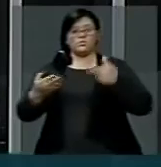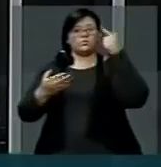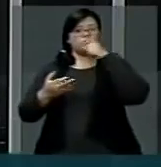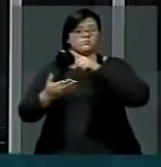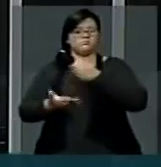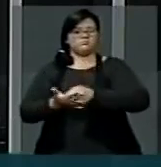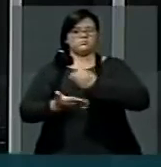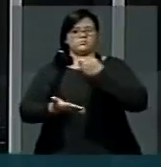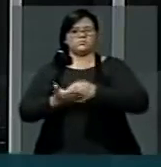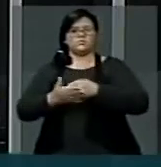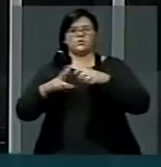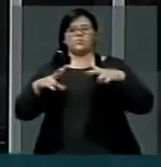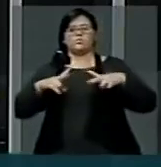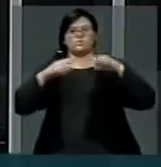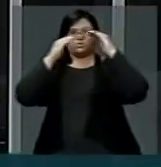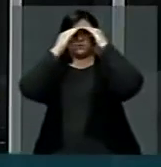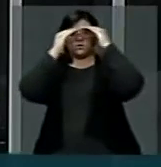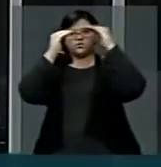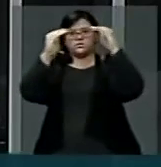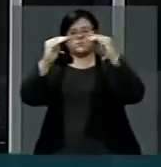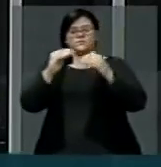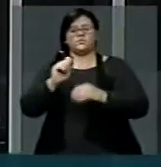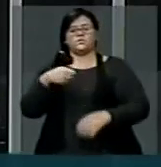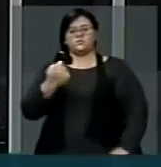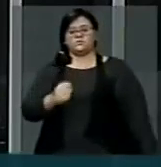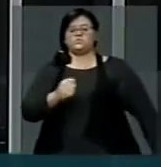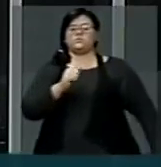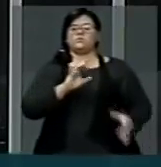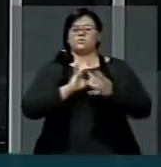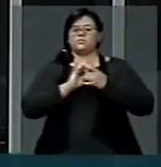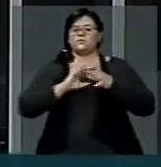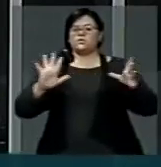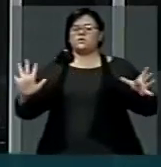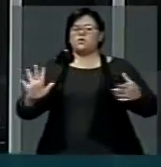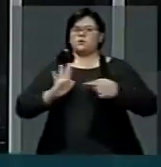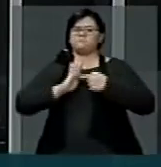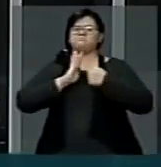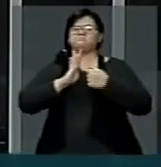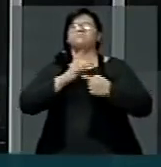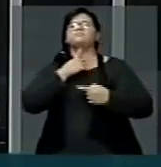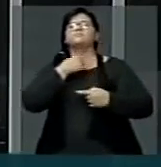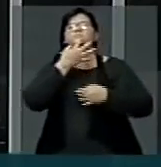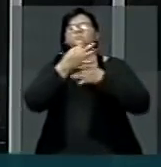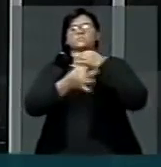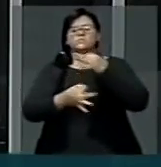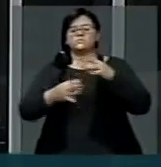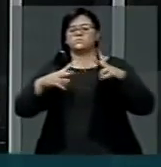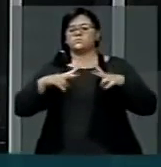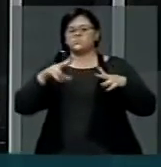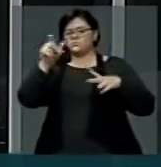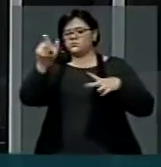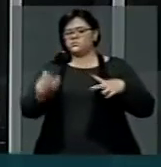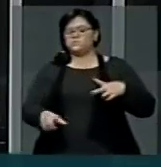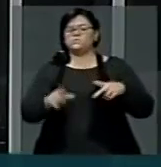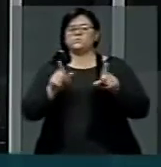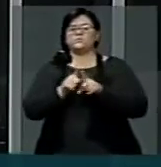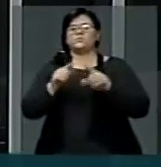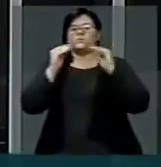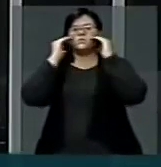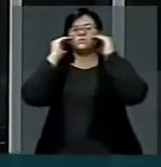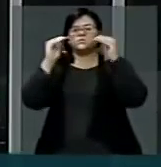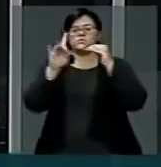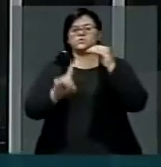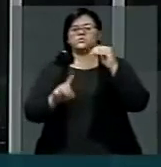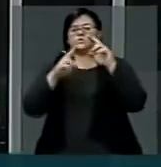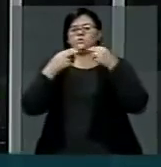garantir os seguintes princípios: liberdade de expressão, privacidade do indivíduo e respeito aos